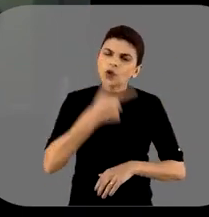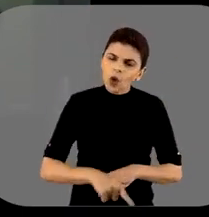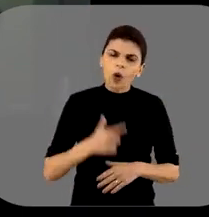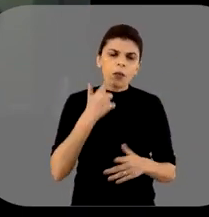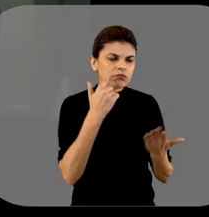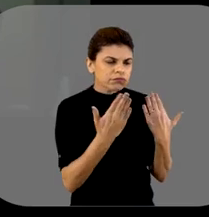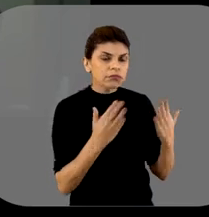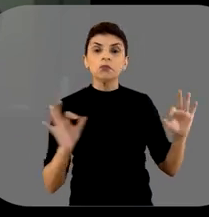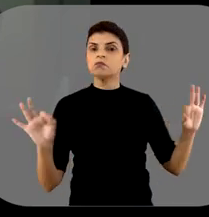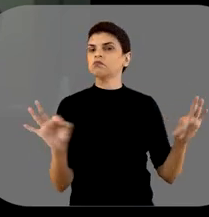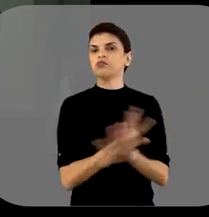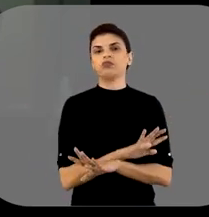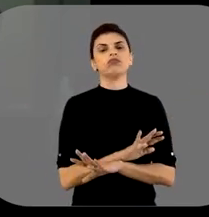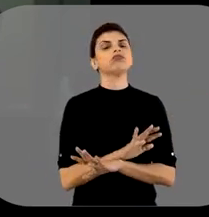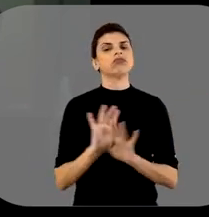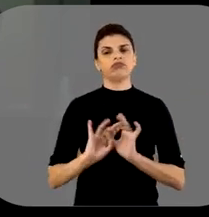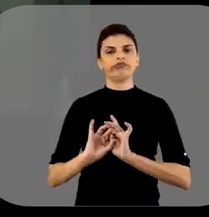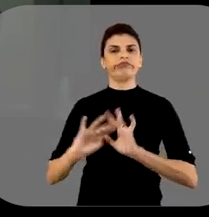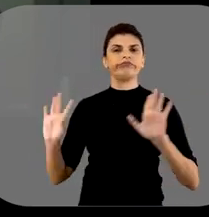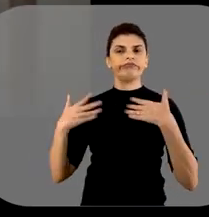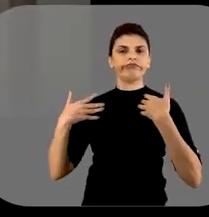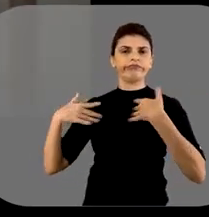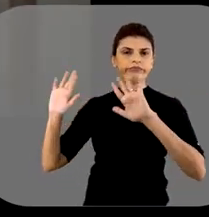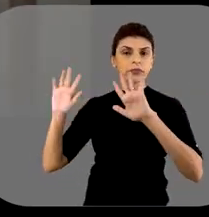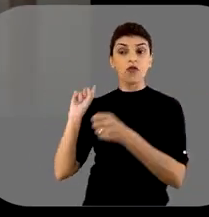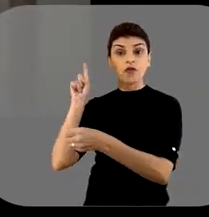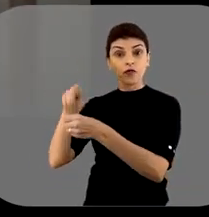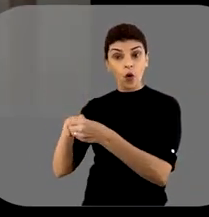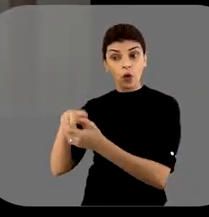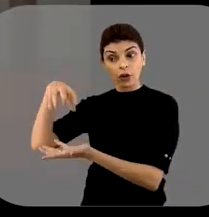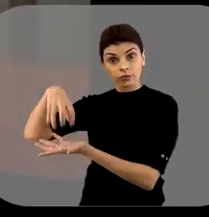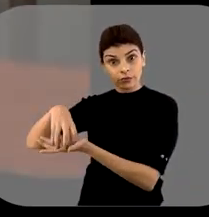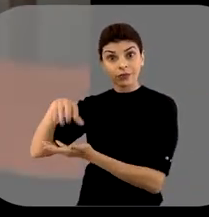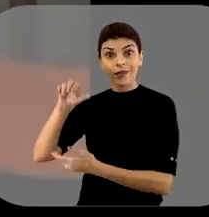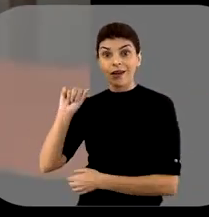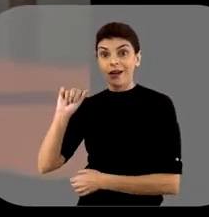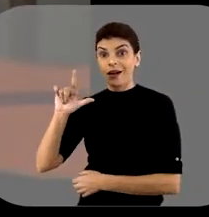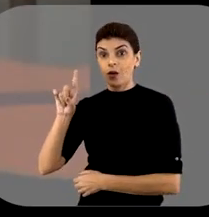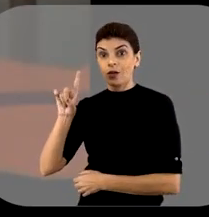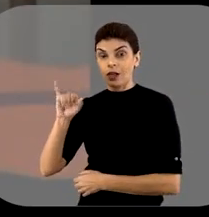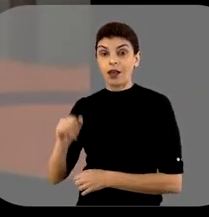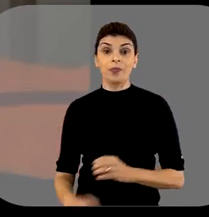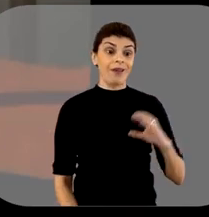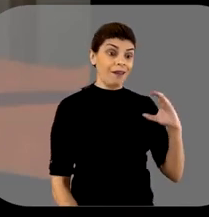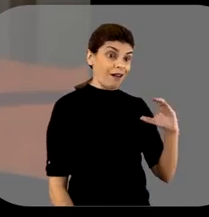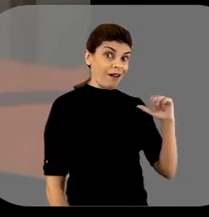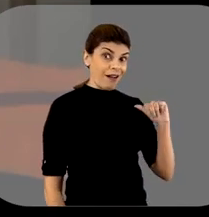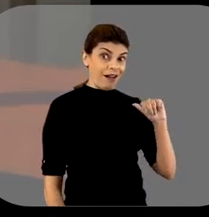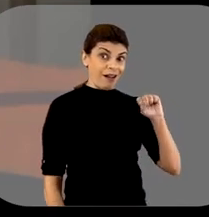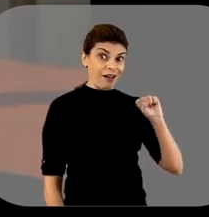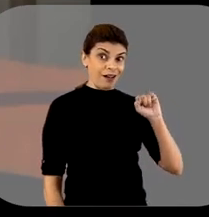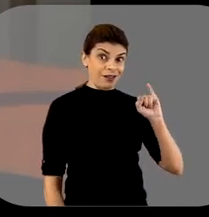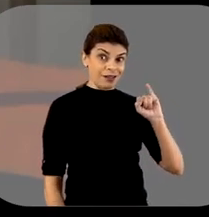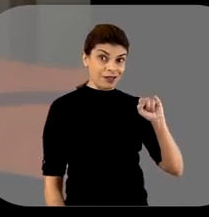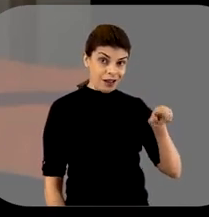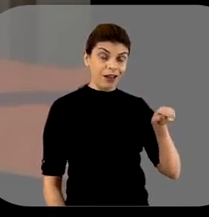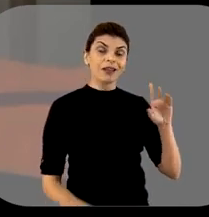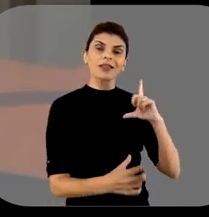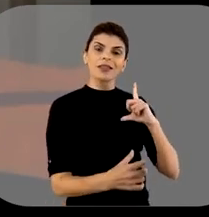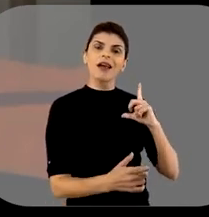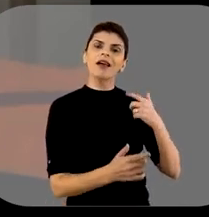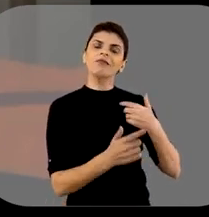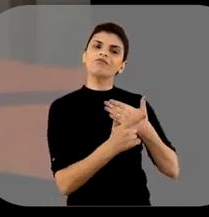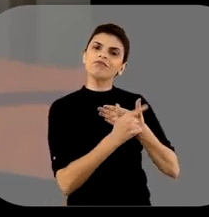até ter a alta definitiva e volte para a aldeia. A CASAI, ela tem um papel importante